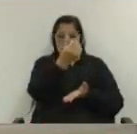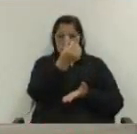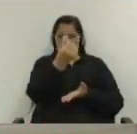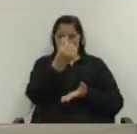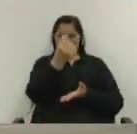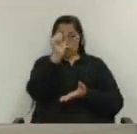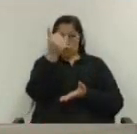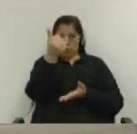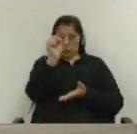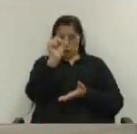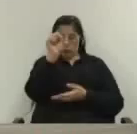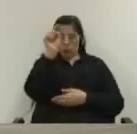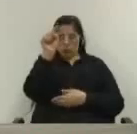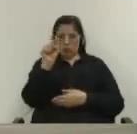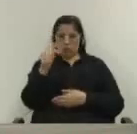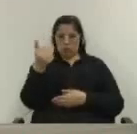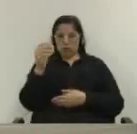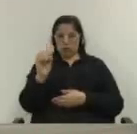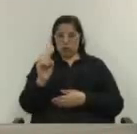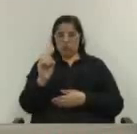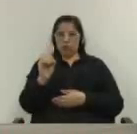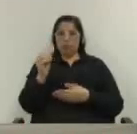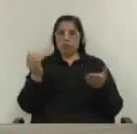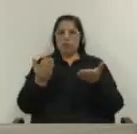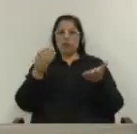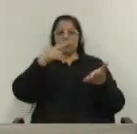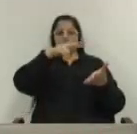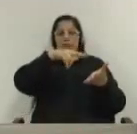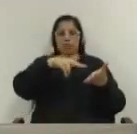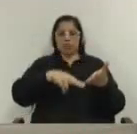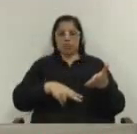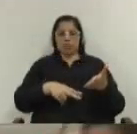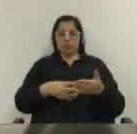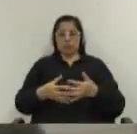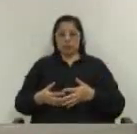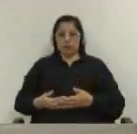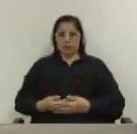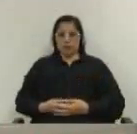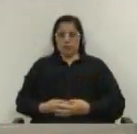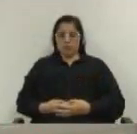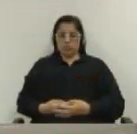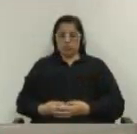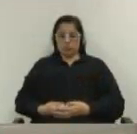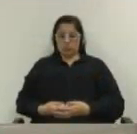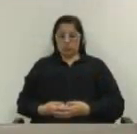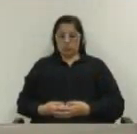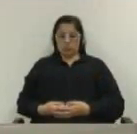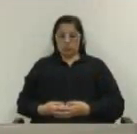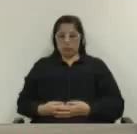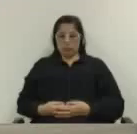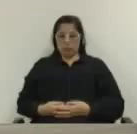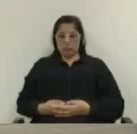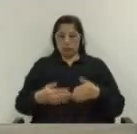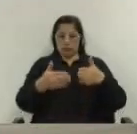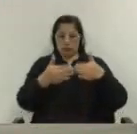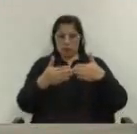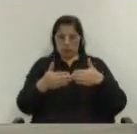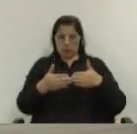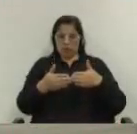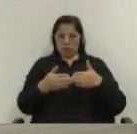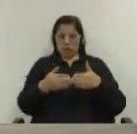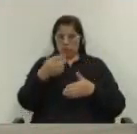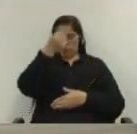6h10. Ao primeiro secretário para a leitura das matérias. Questão de ordem, presidente. Uma questão de ordem, vereador Jorge.